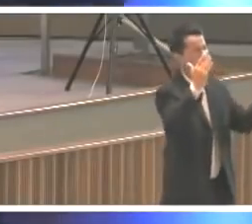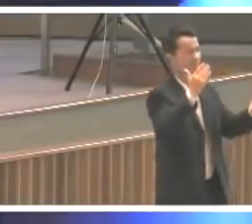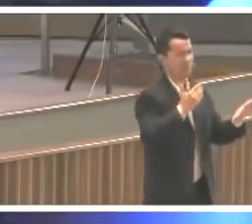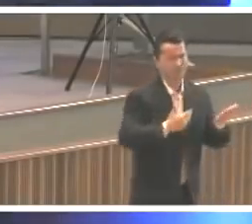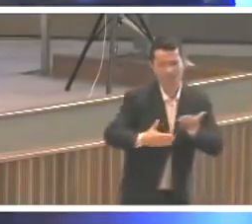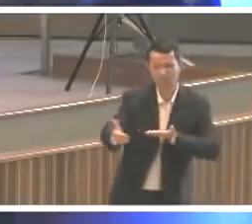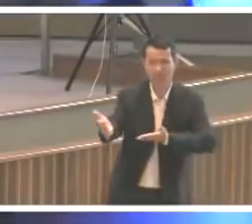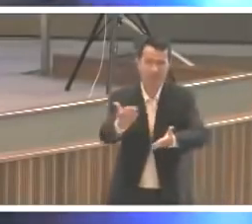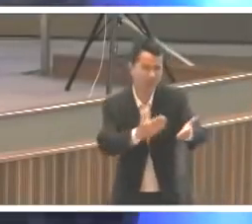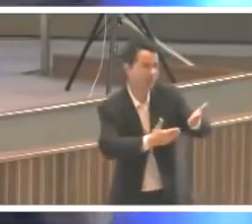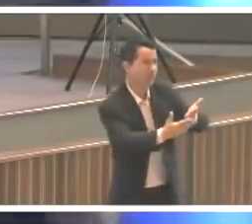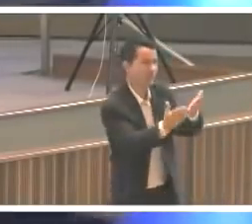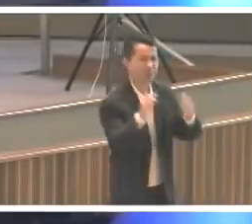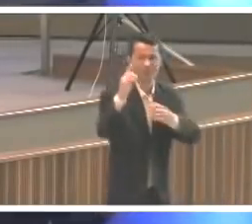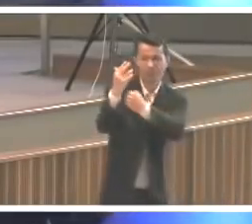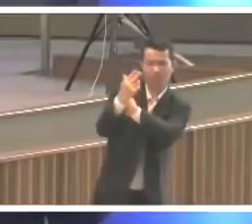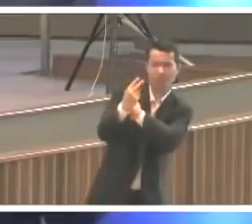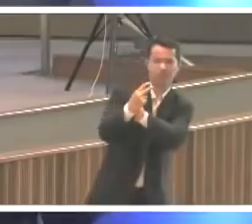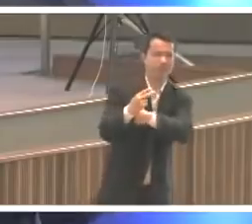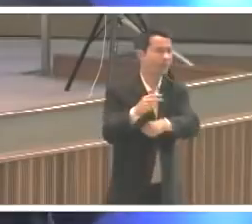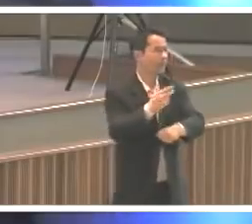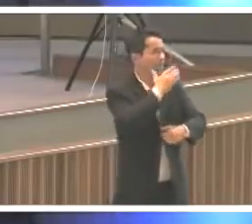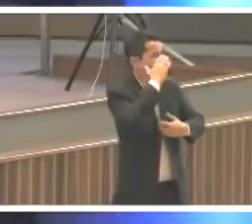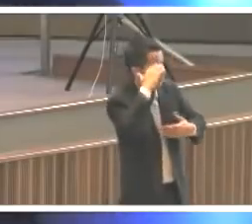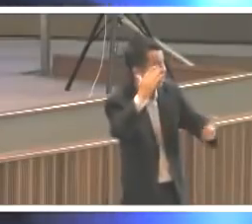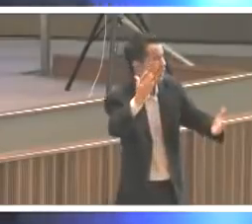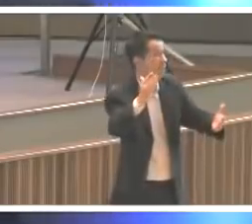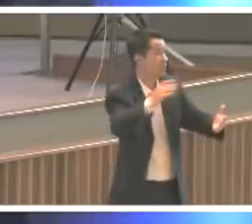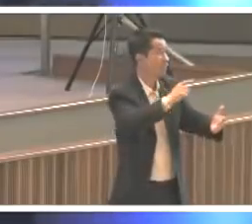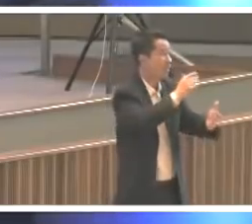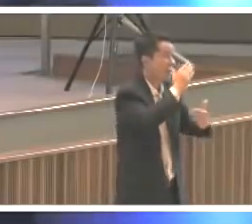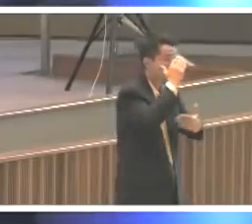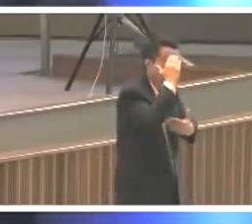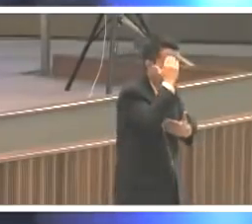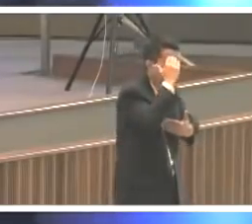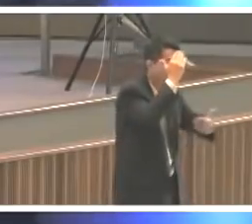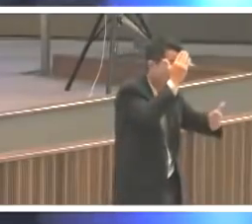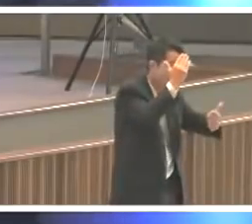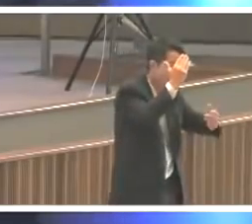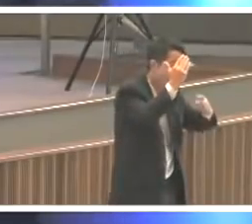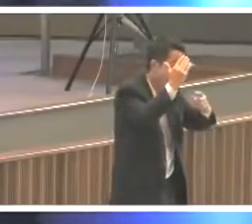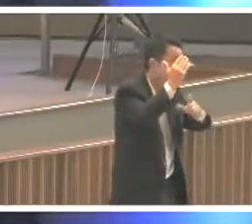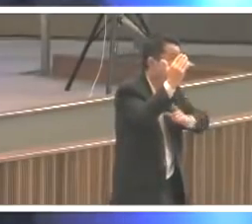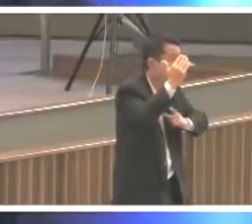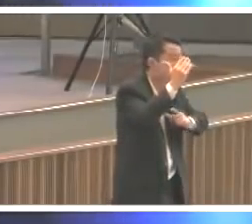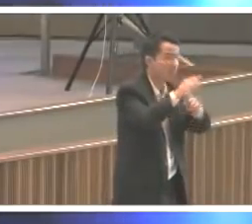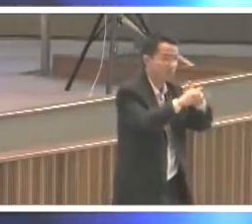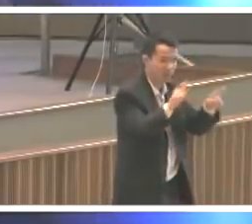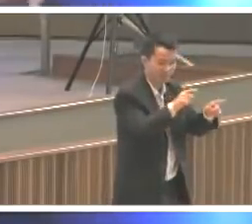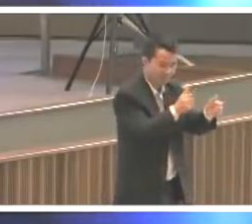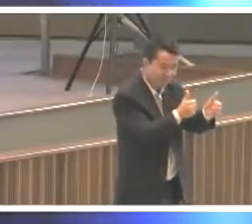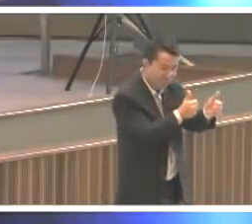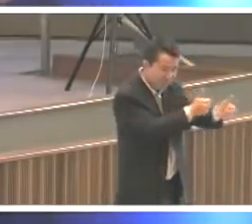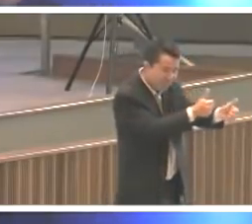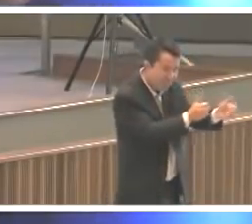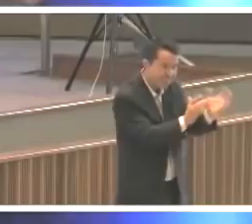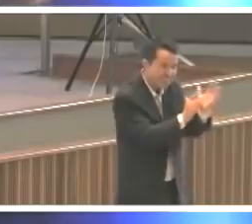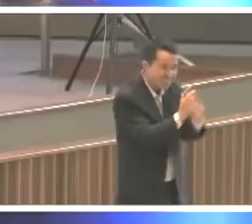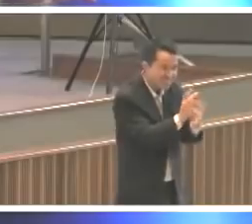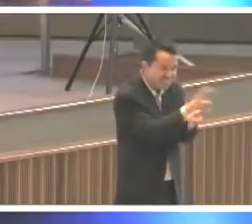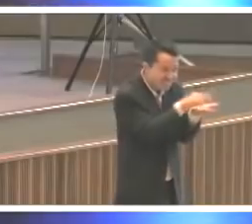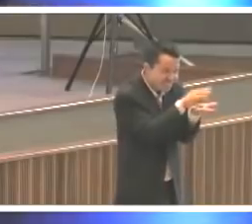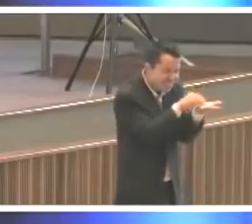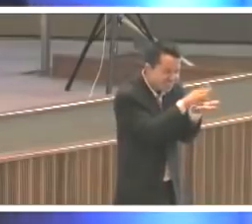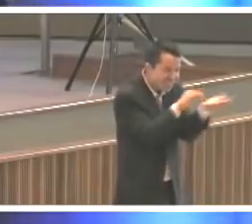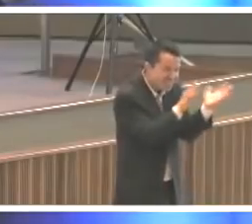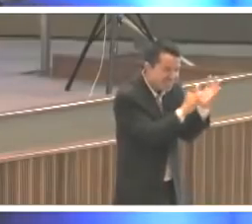outro livramento que você percebeu. A gente percebe as intervenções de Deus na nossa vida, mas às vezes a gente não entende